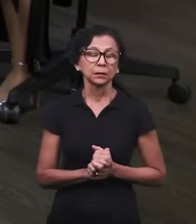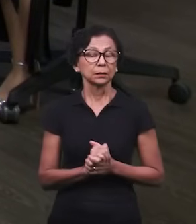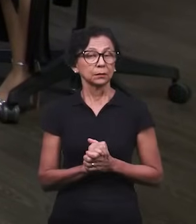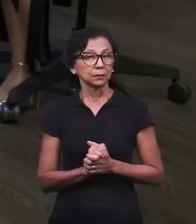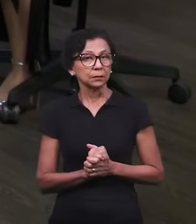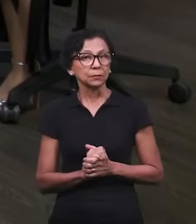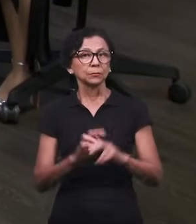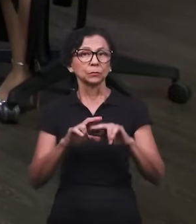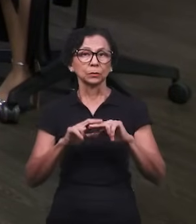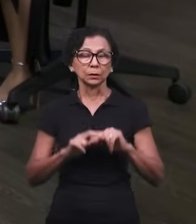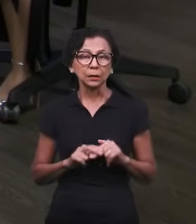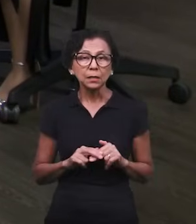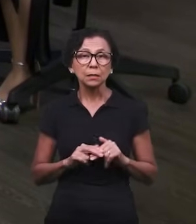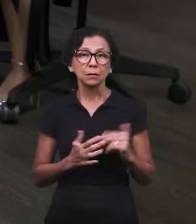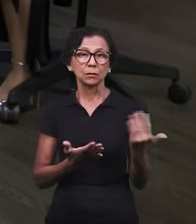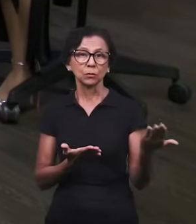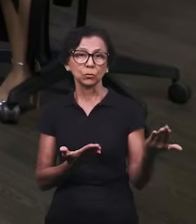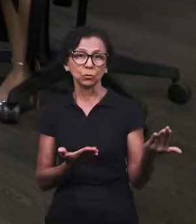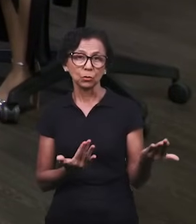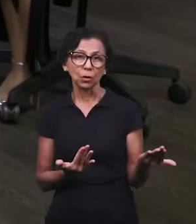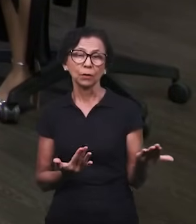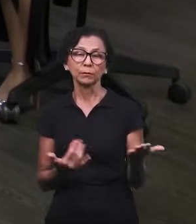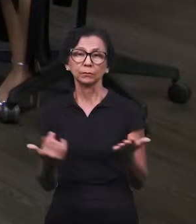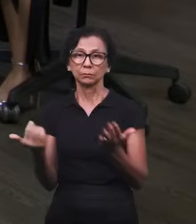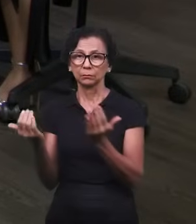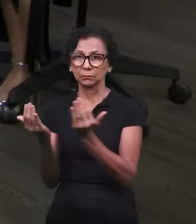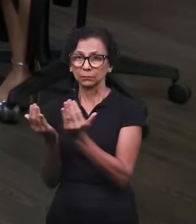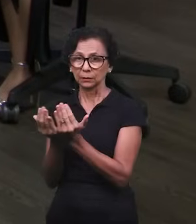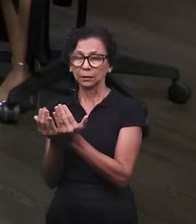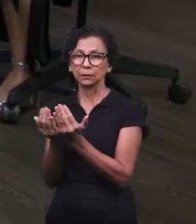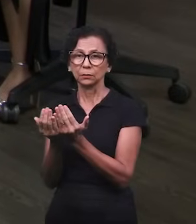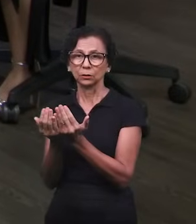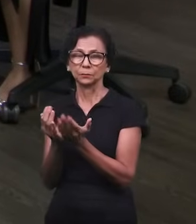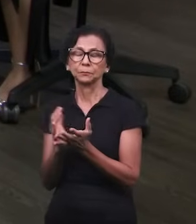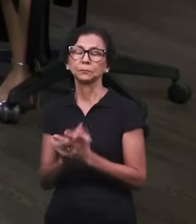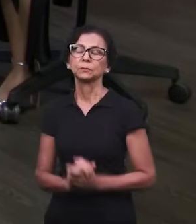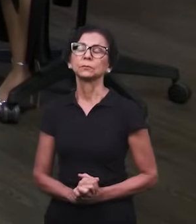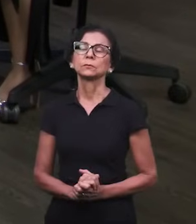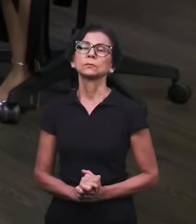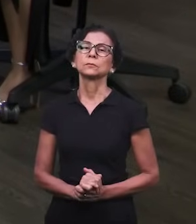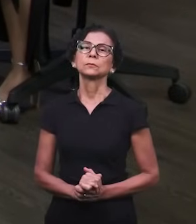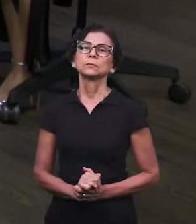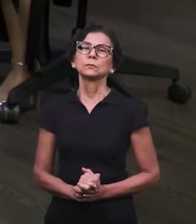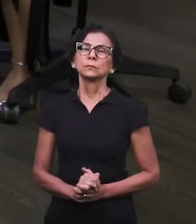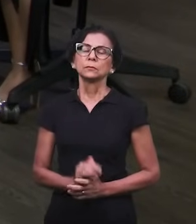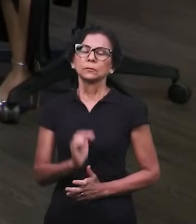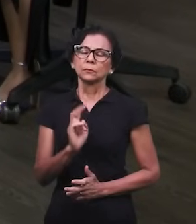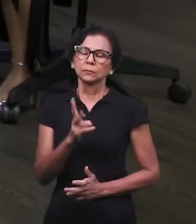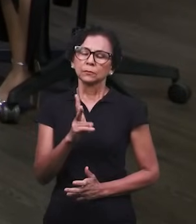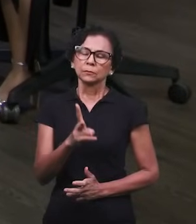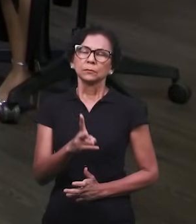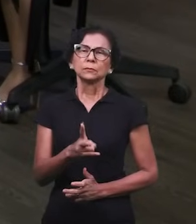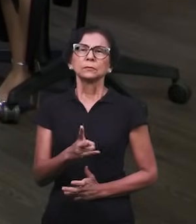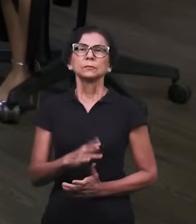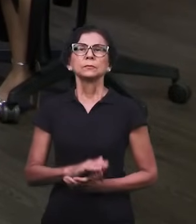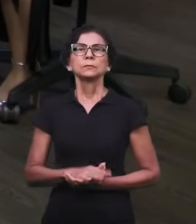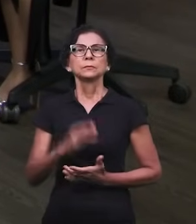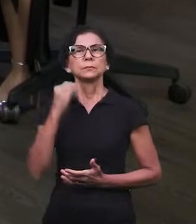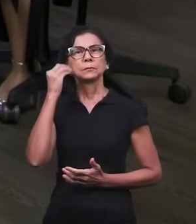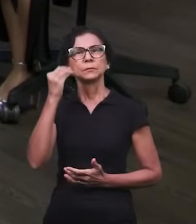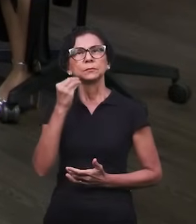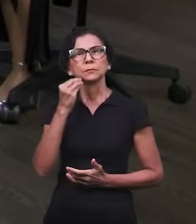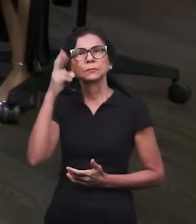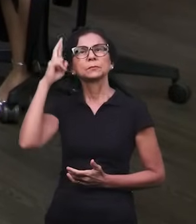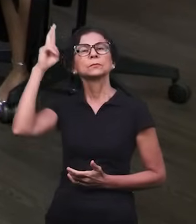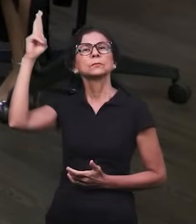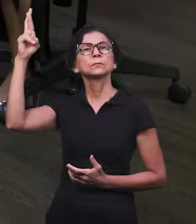o jovem também está, claro, incluído nesse contexto, ele precisa continuamente buscar experiências com